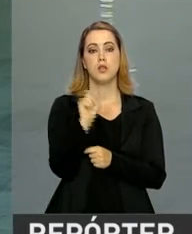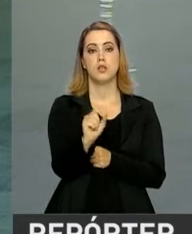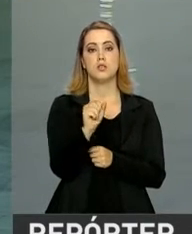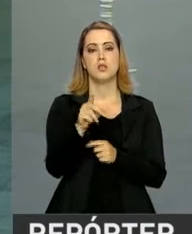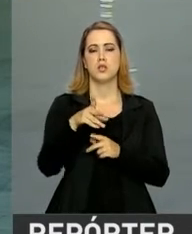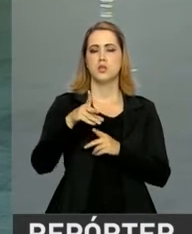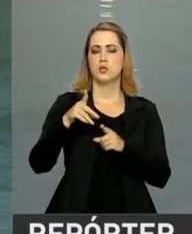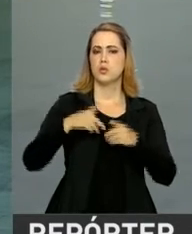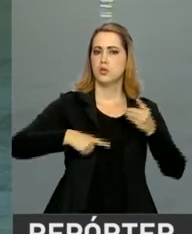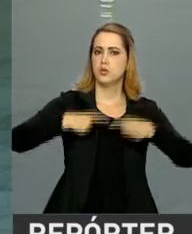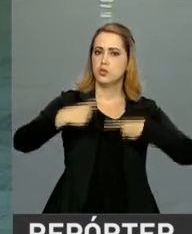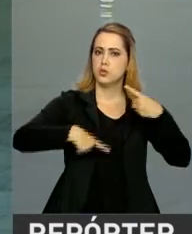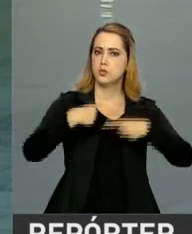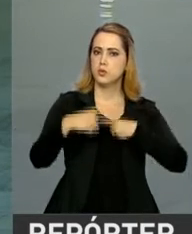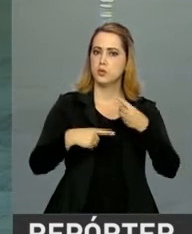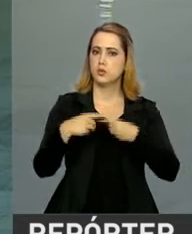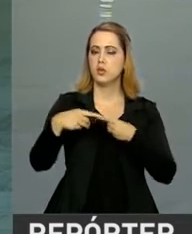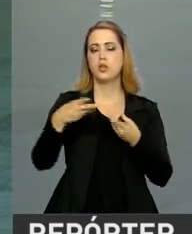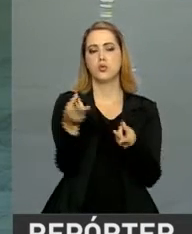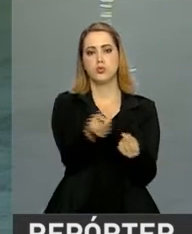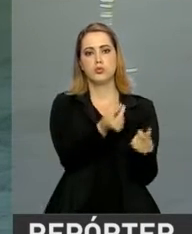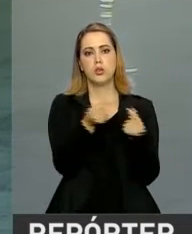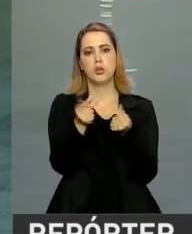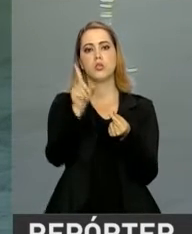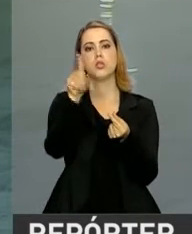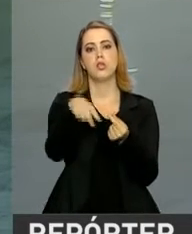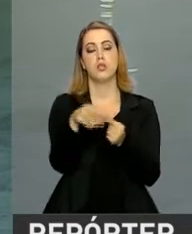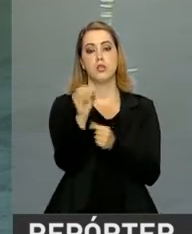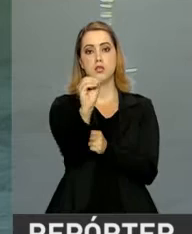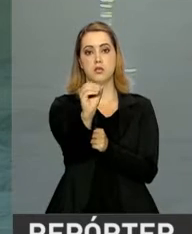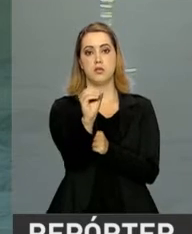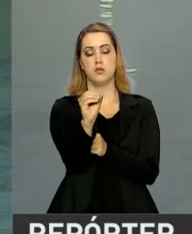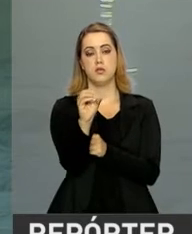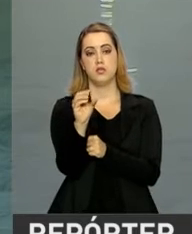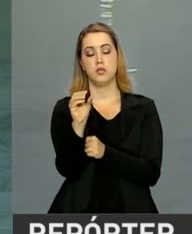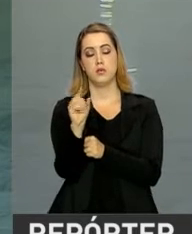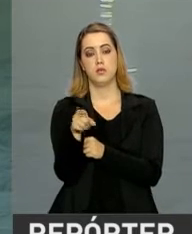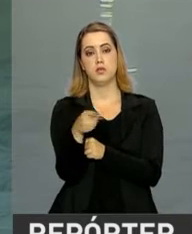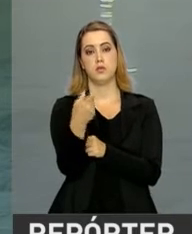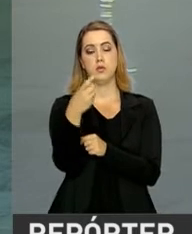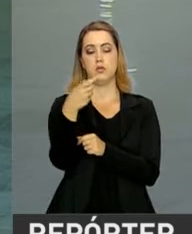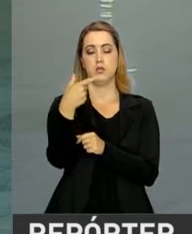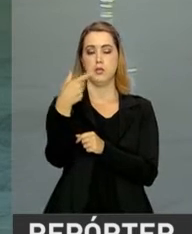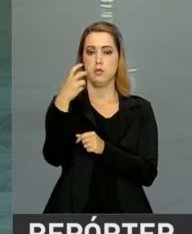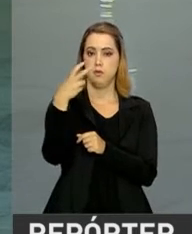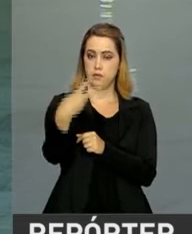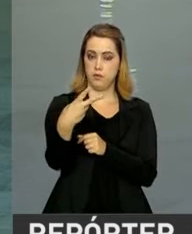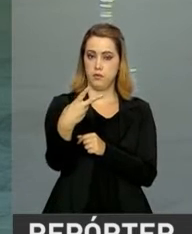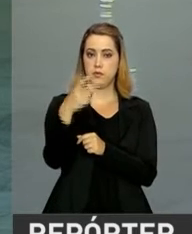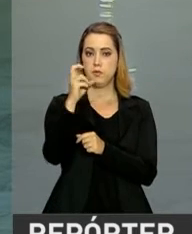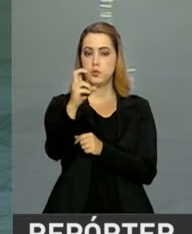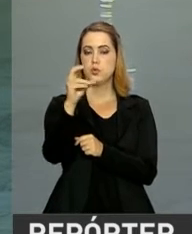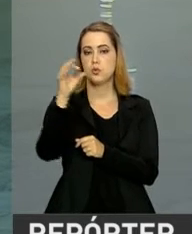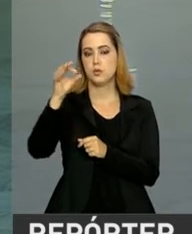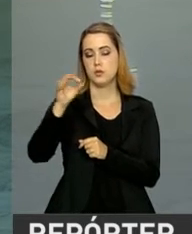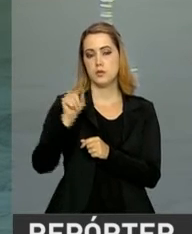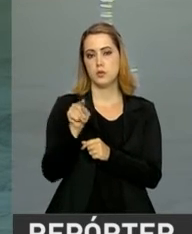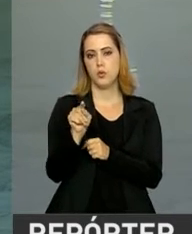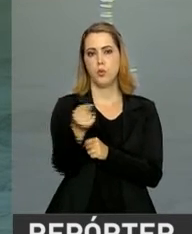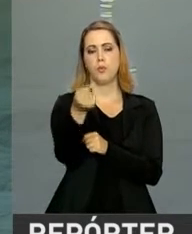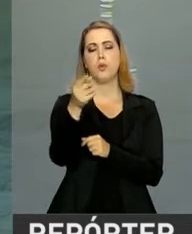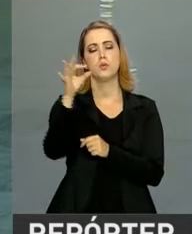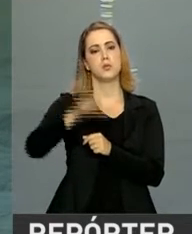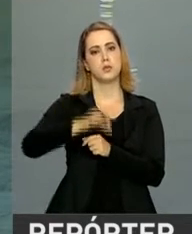monetária foi unânime ea redução é de 0,25 pontos percentuais com isso a taxa selic